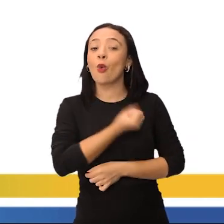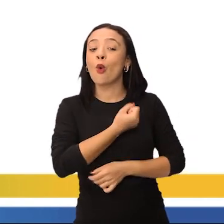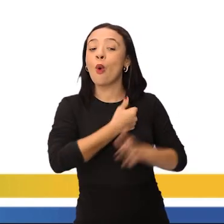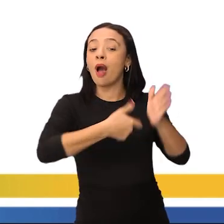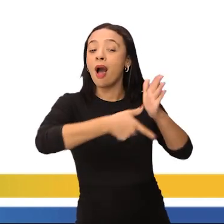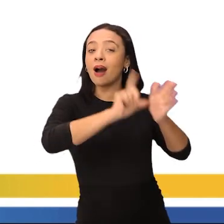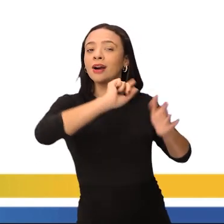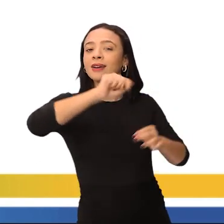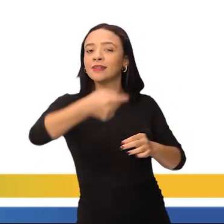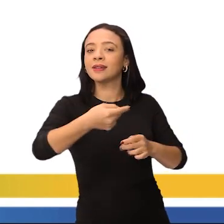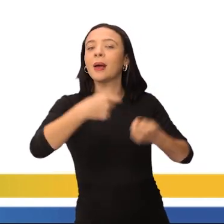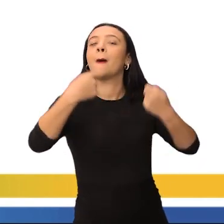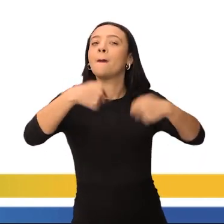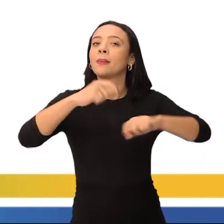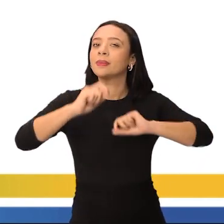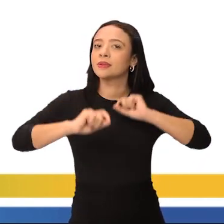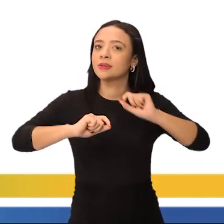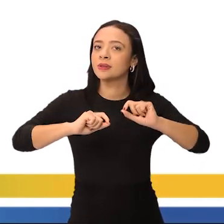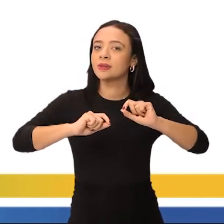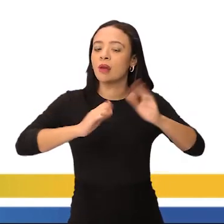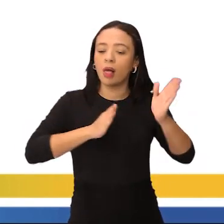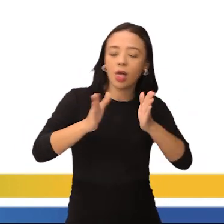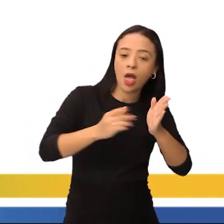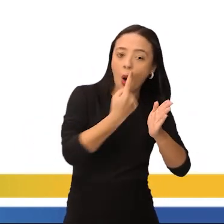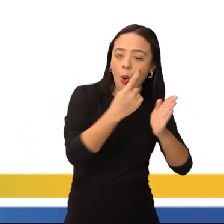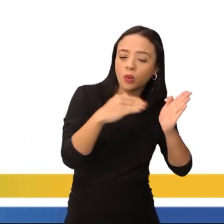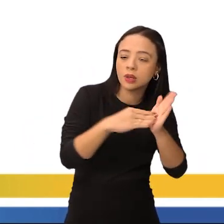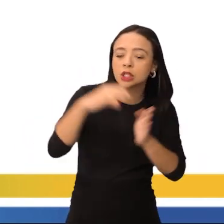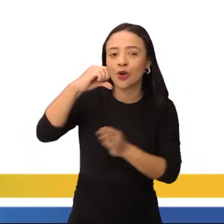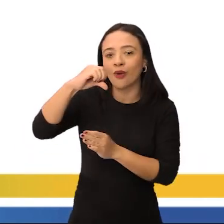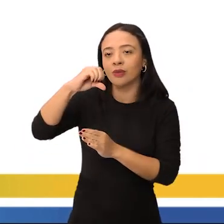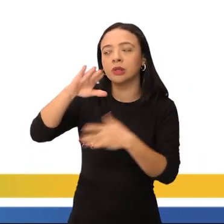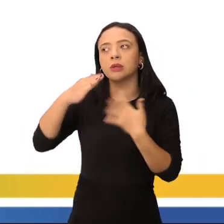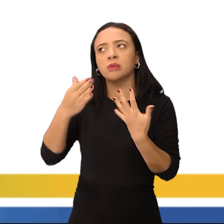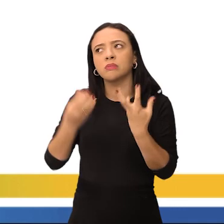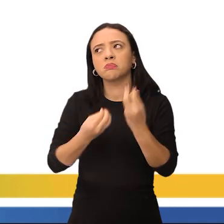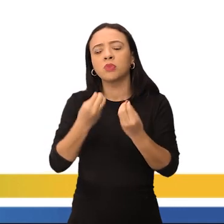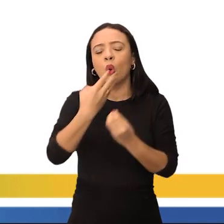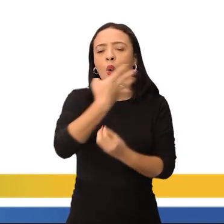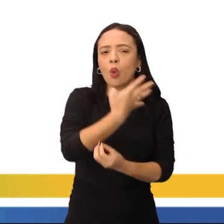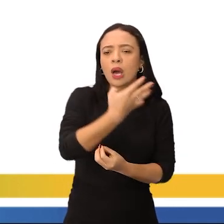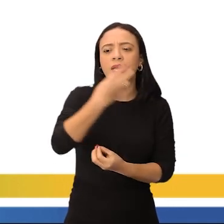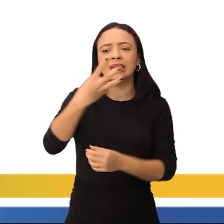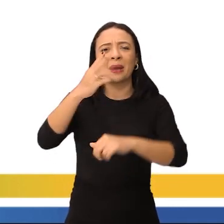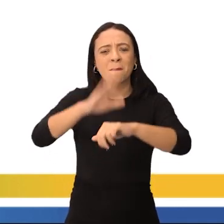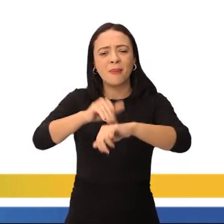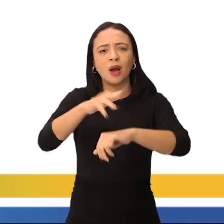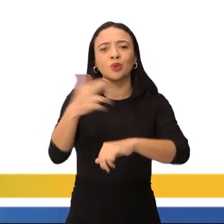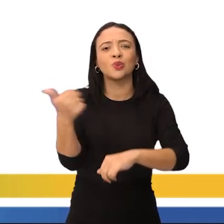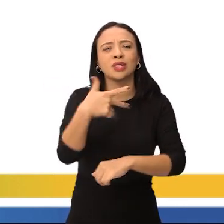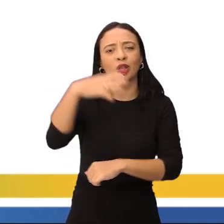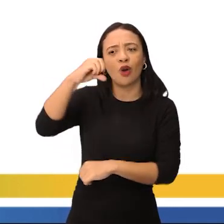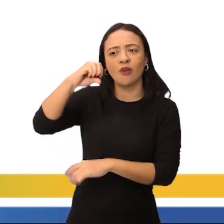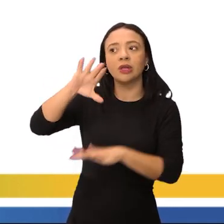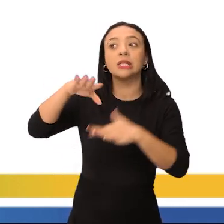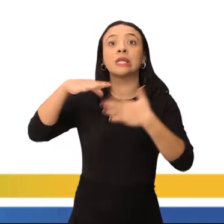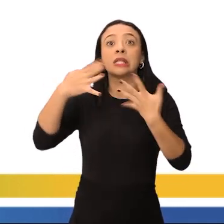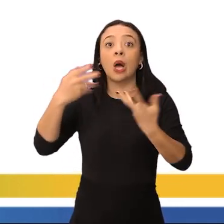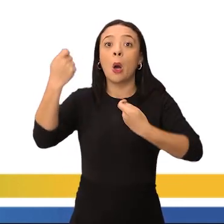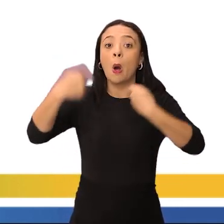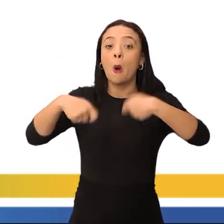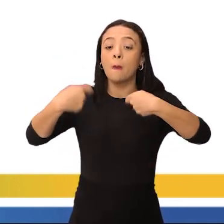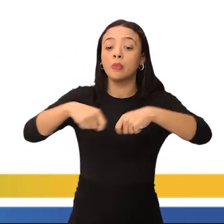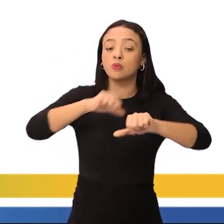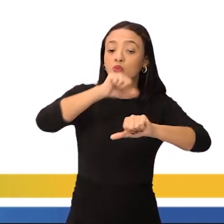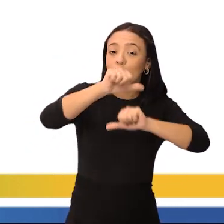anterior a, esteja entre 1 e 9 Então como 43 é maior do que 9 eu tenho